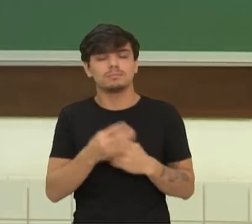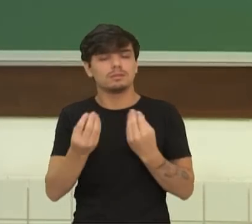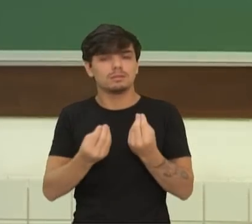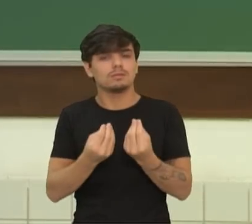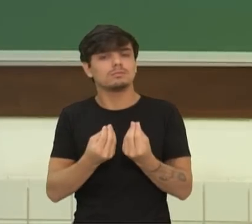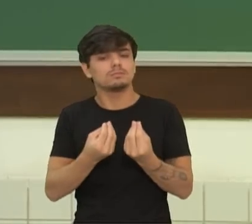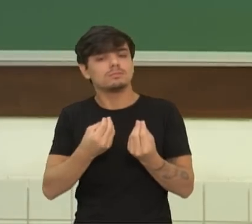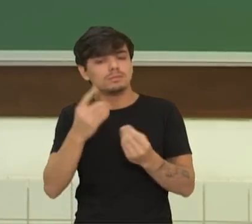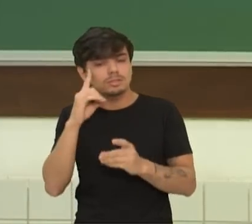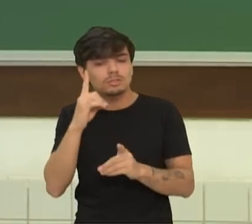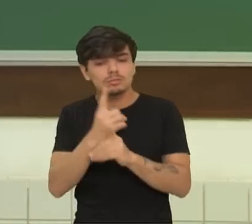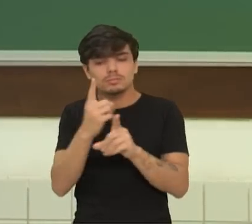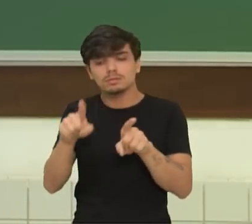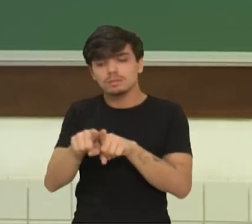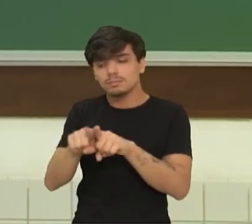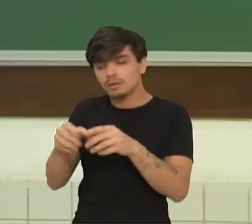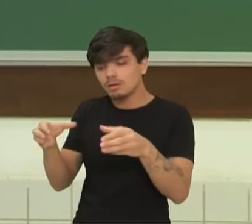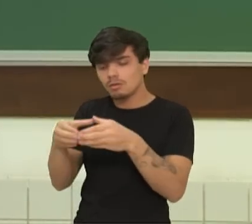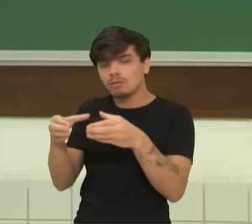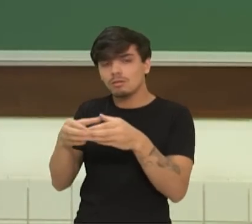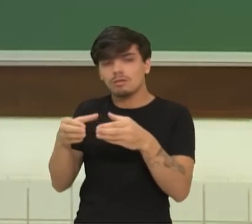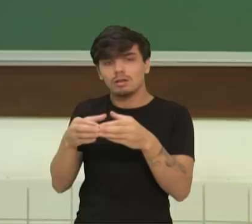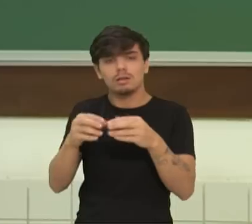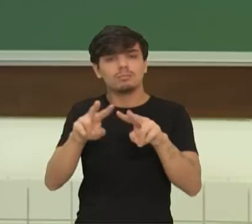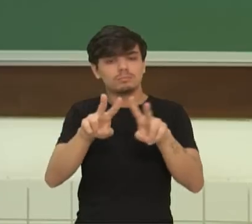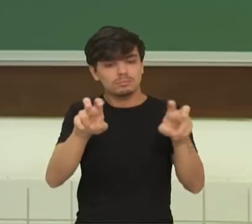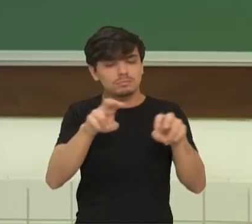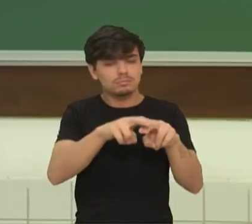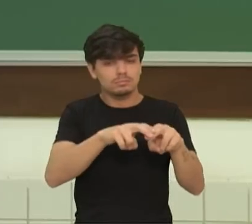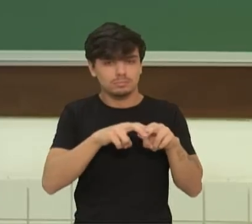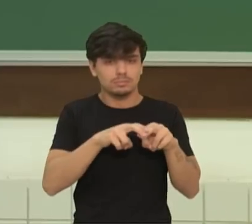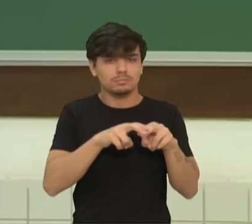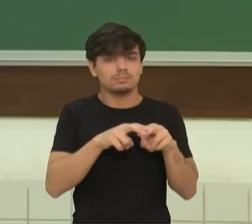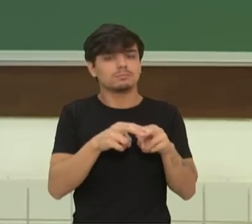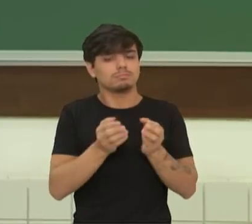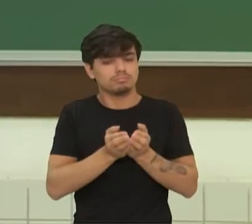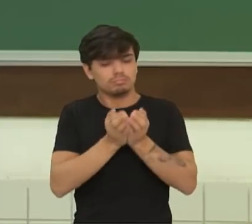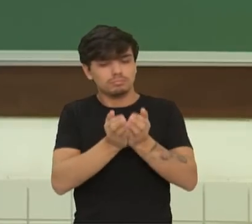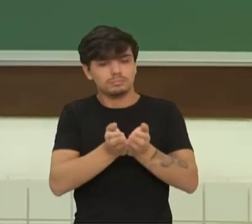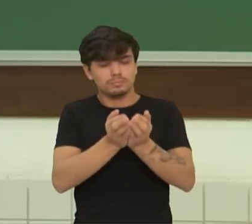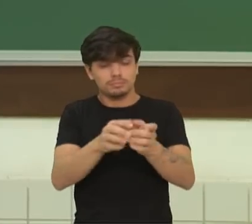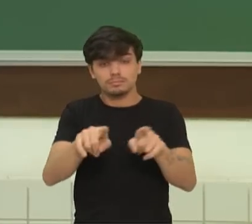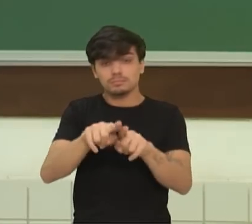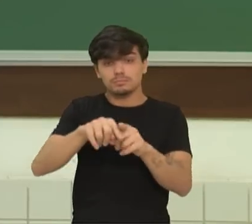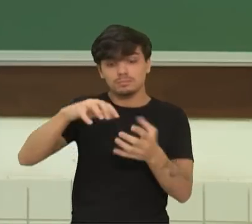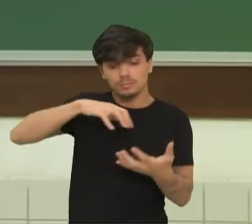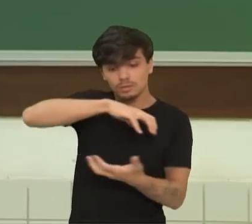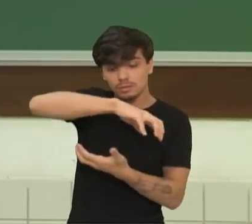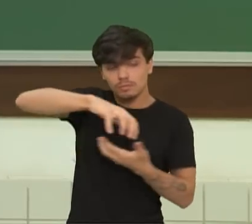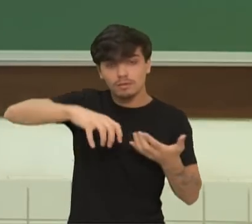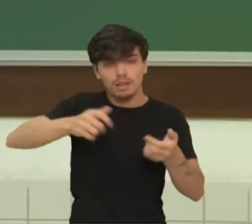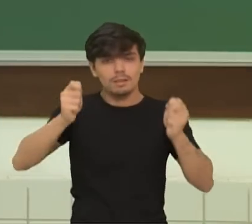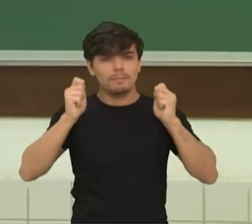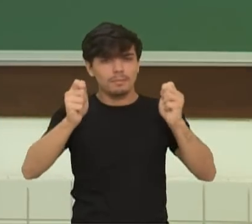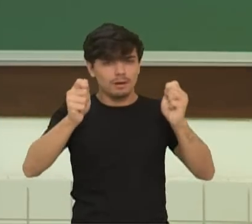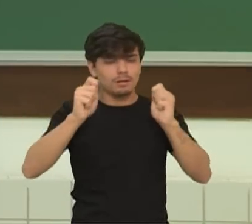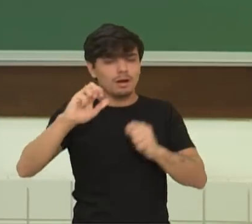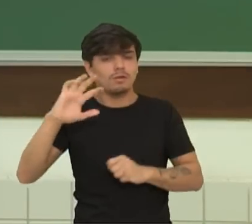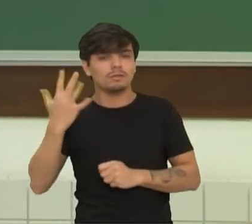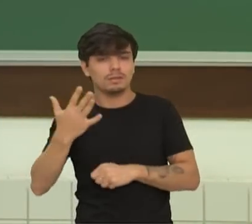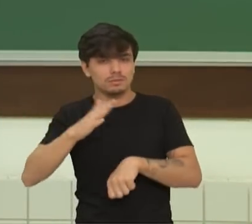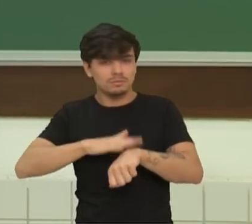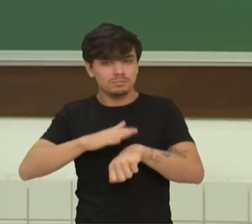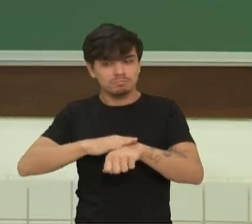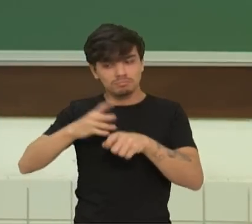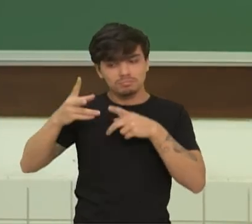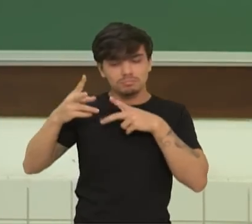não é verdade? E a reforma protestante? A reforma protestante aconteceu no mesmo exato momento que estava